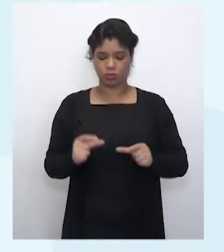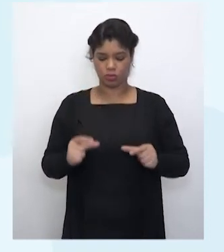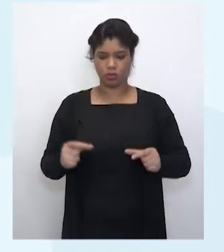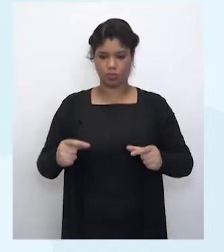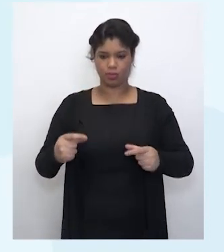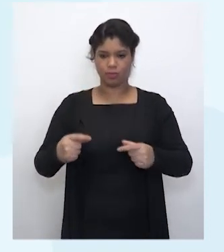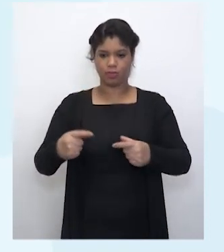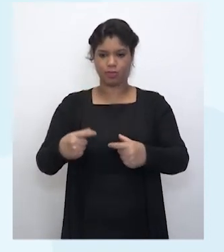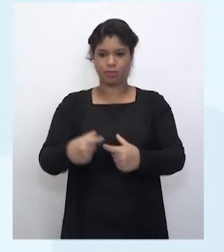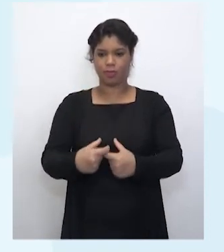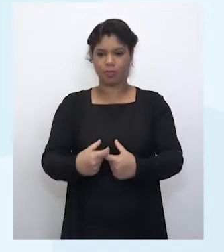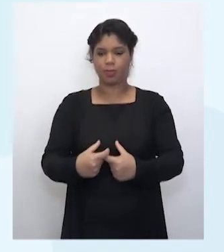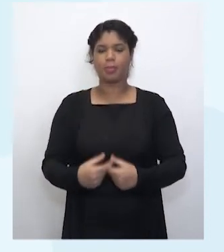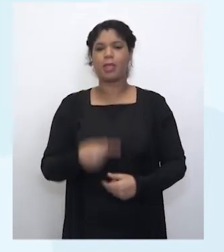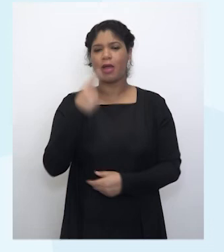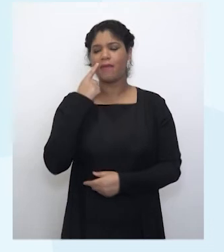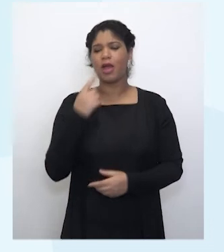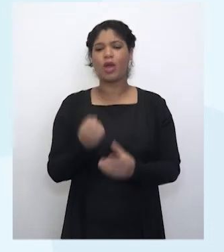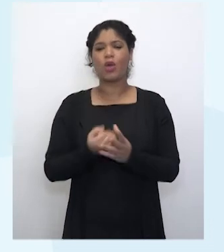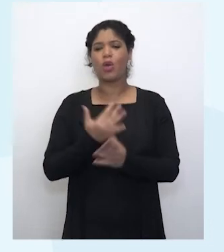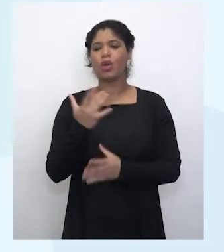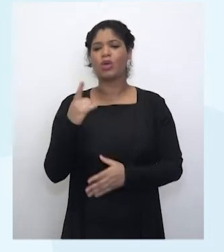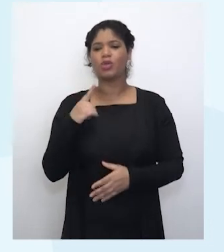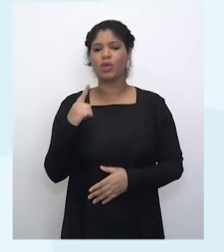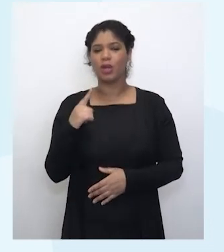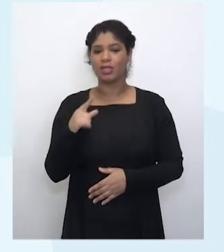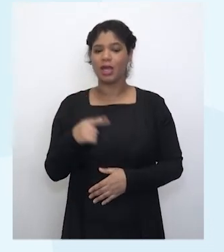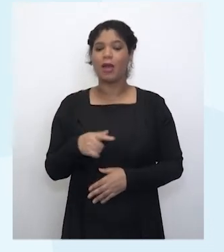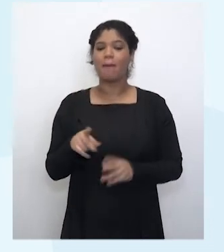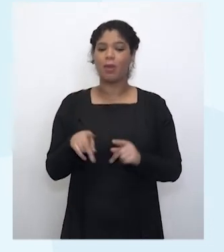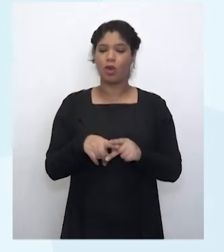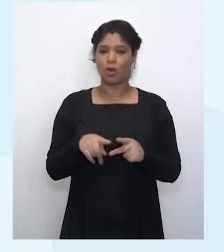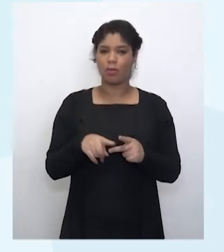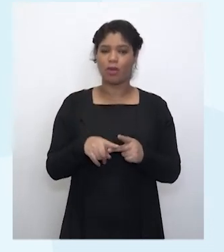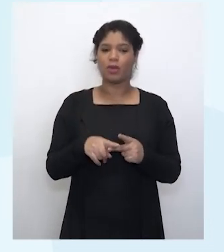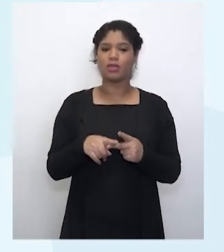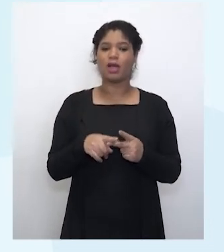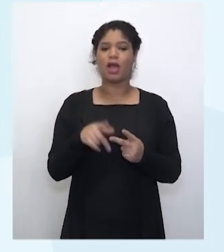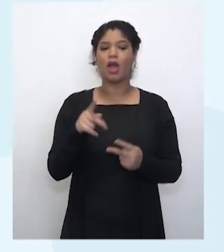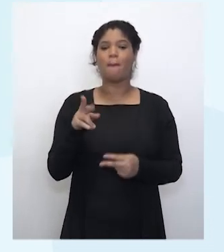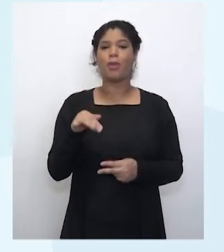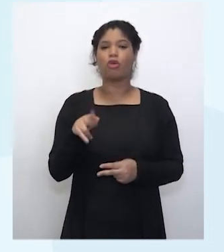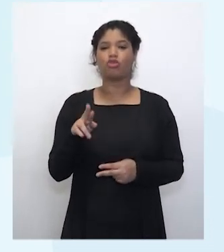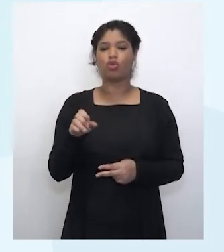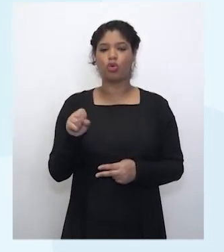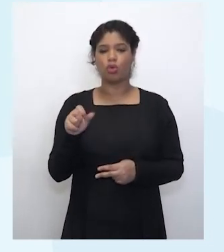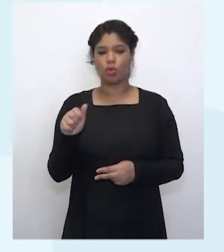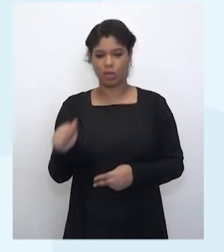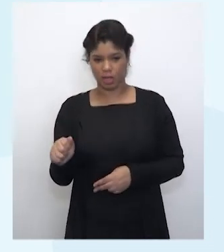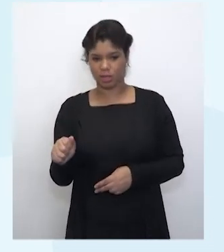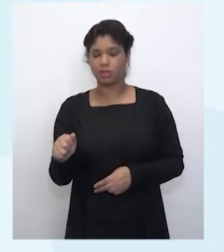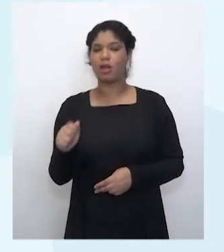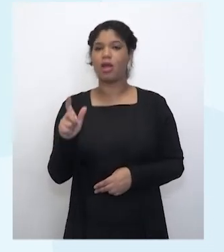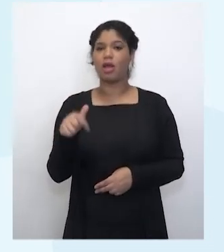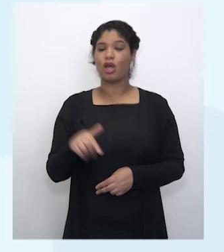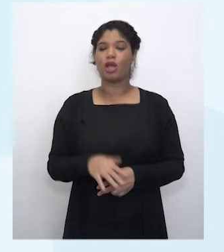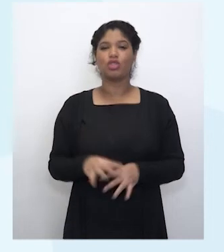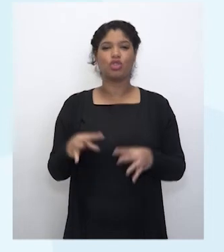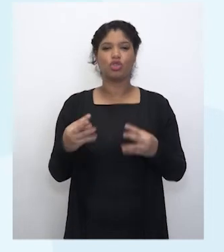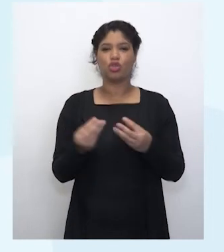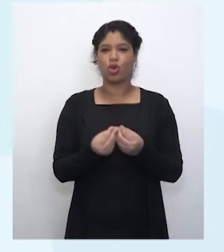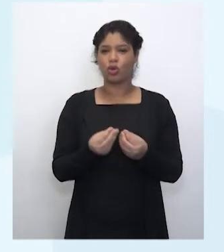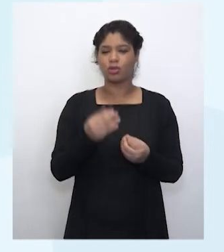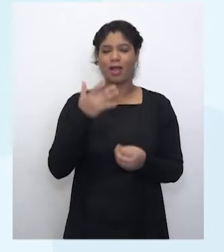de pedaços de pizzas de portuguesa em relação ao total de pedaços de todos os